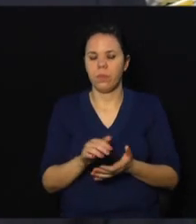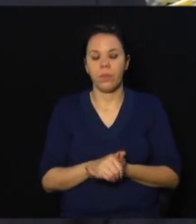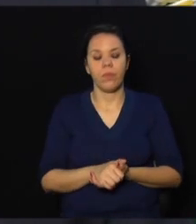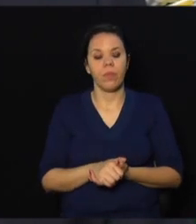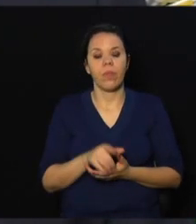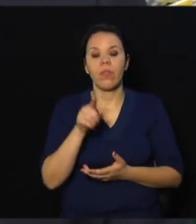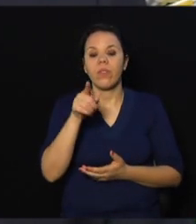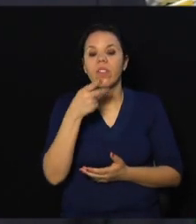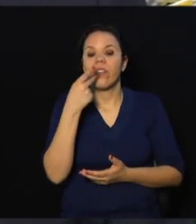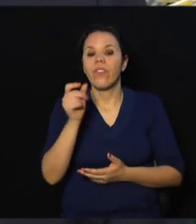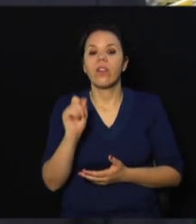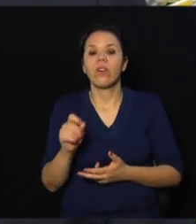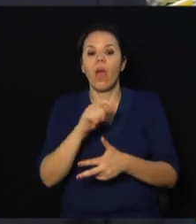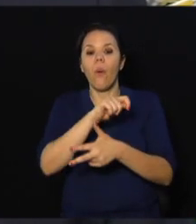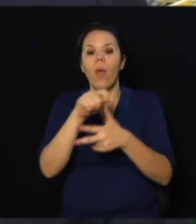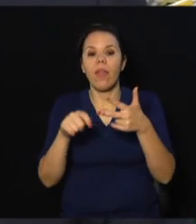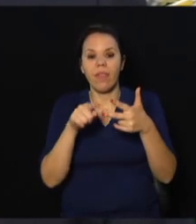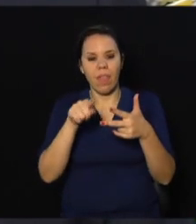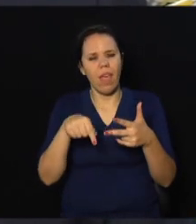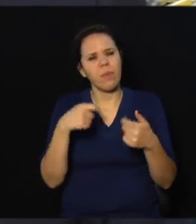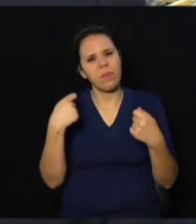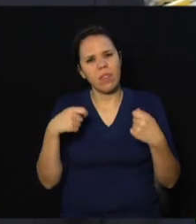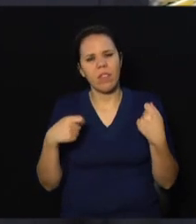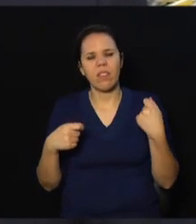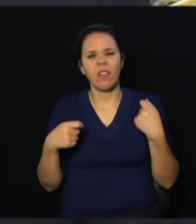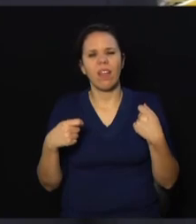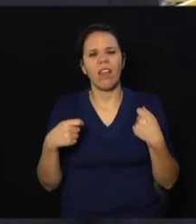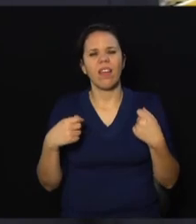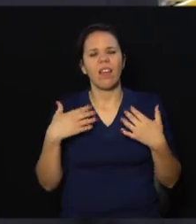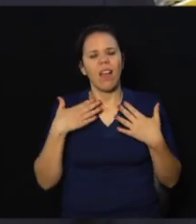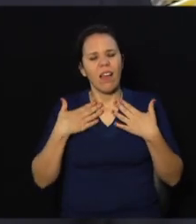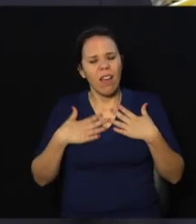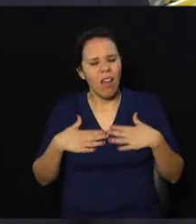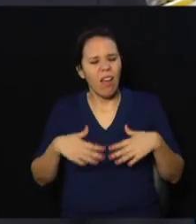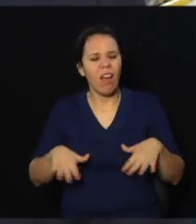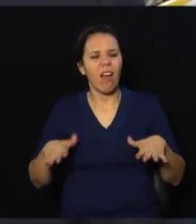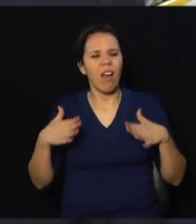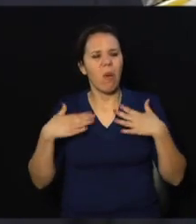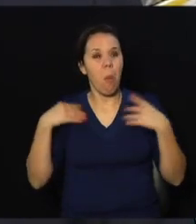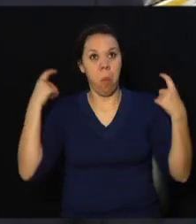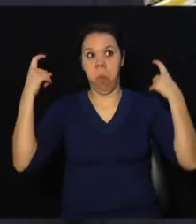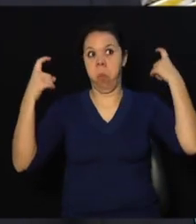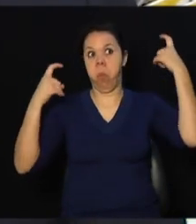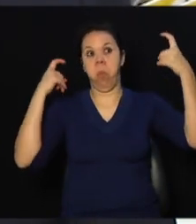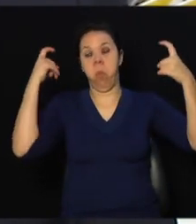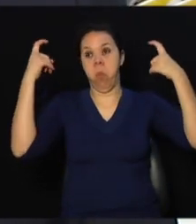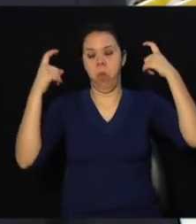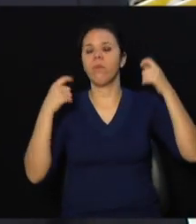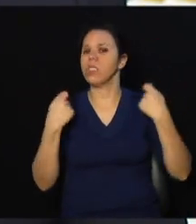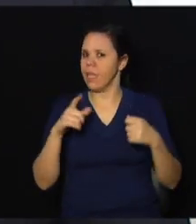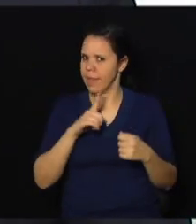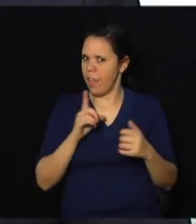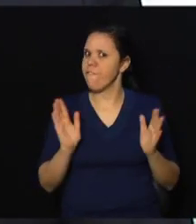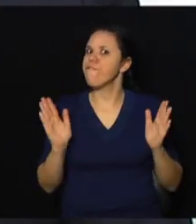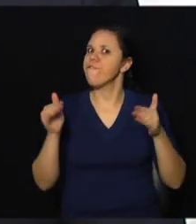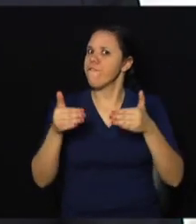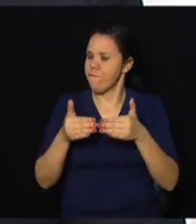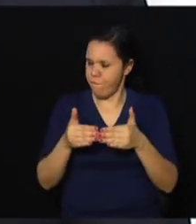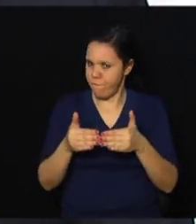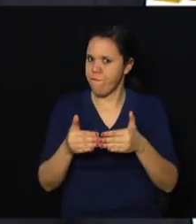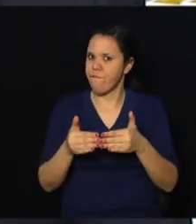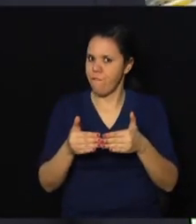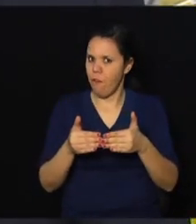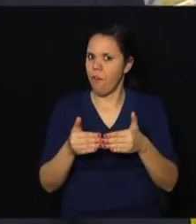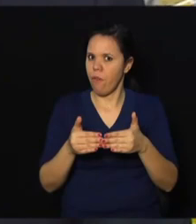o Enem tem que ser levado numa boa, para falar a linguagem dos estudantes. Eu acho que assim, o Enem tem que ser levado com foco, você tem que ter foco, você tem